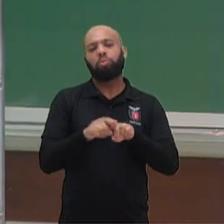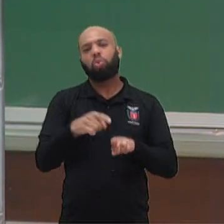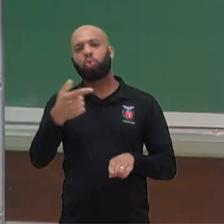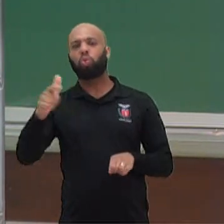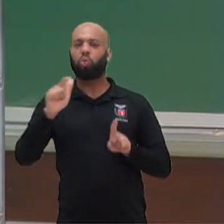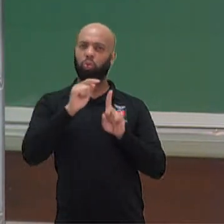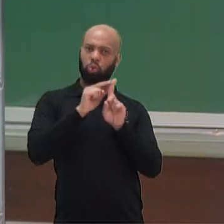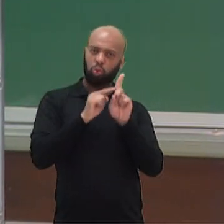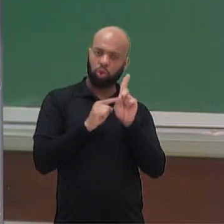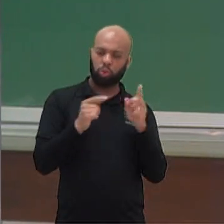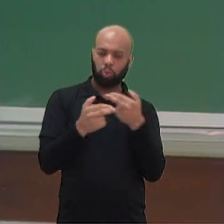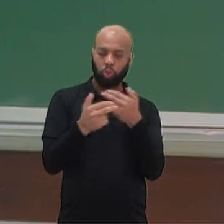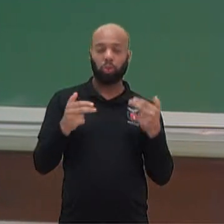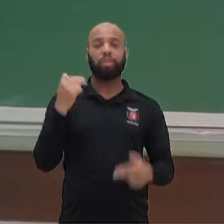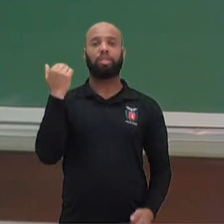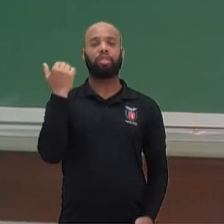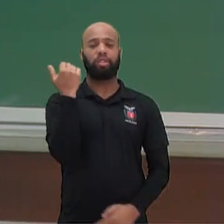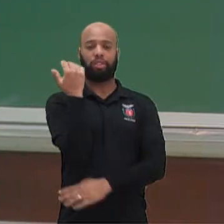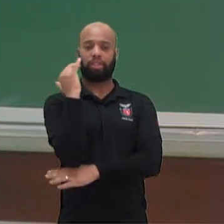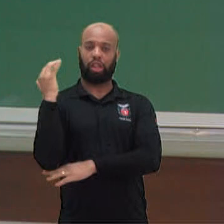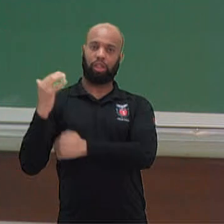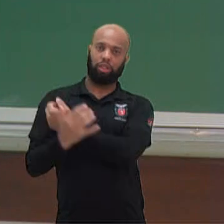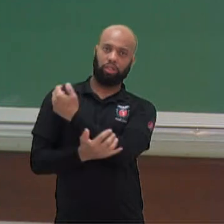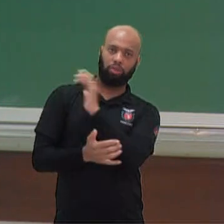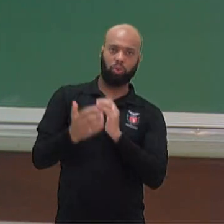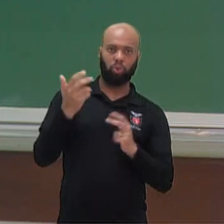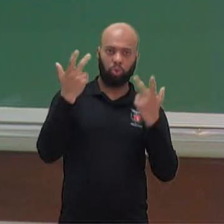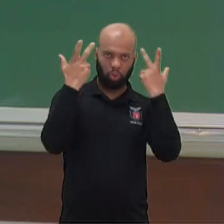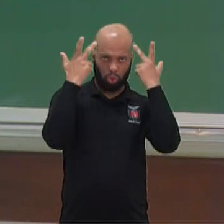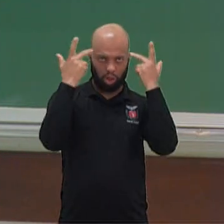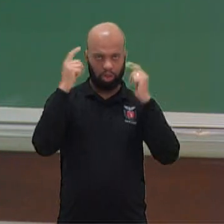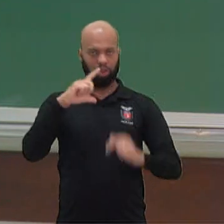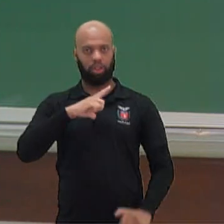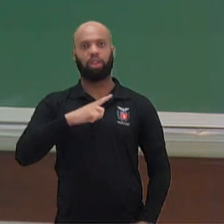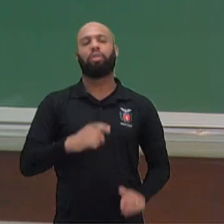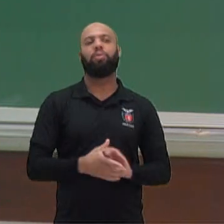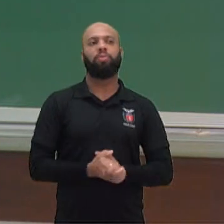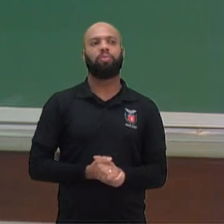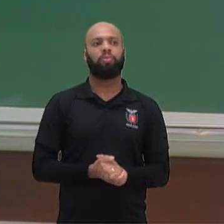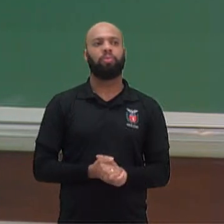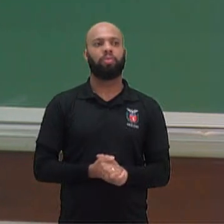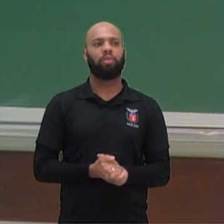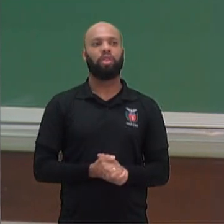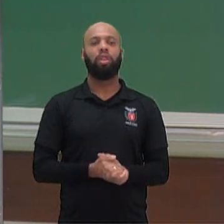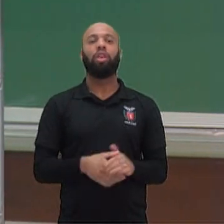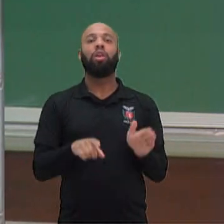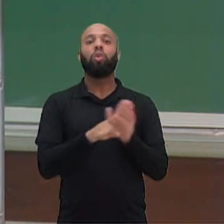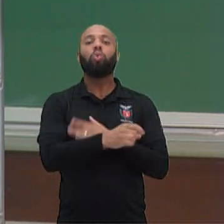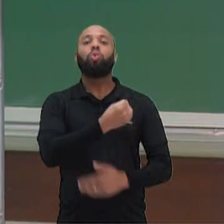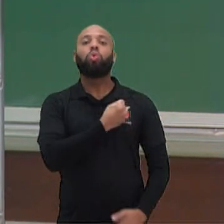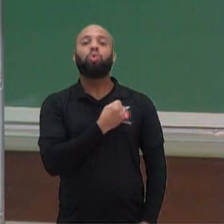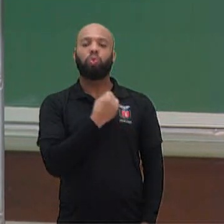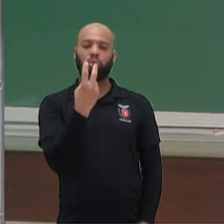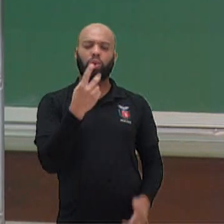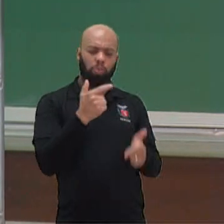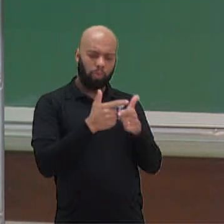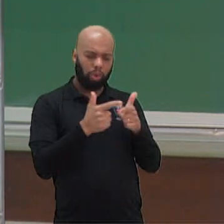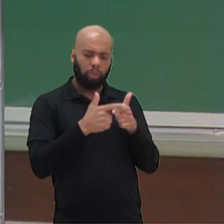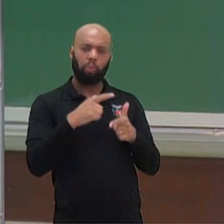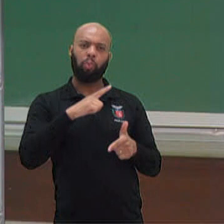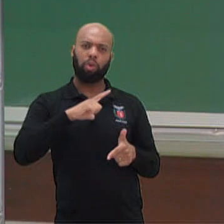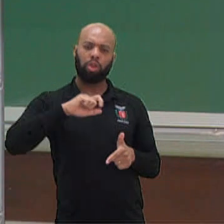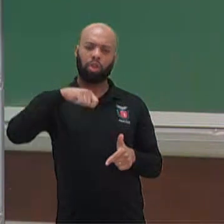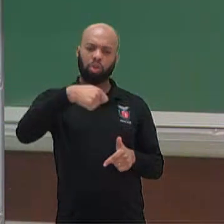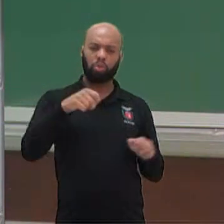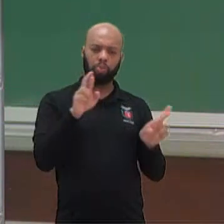tipos de recursos naturais que nós temos, certo? 2. Quais os problemas existentes em relação à